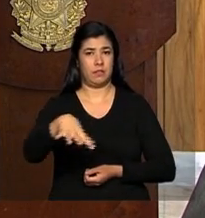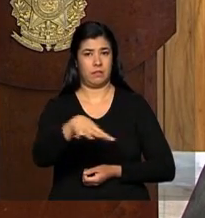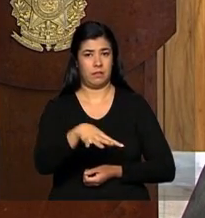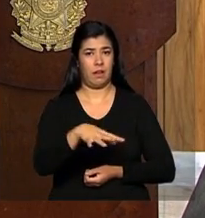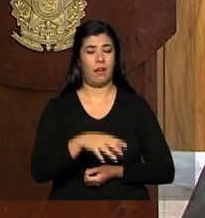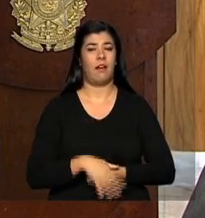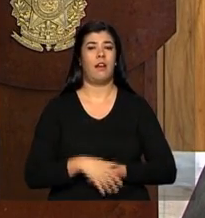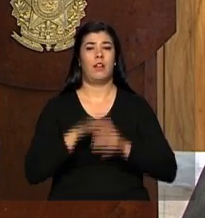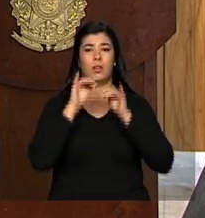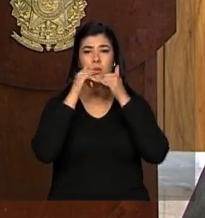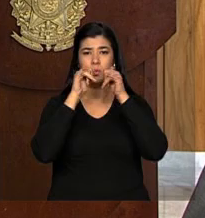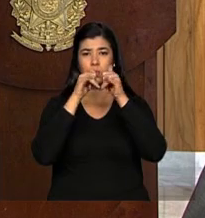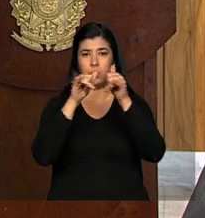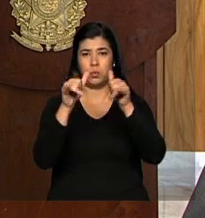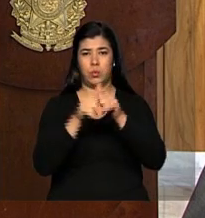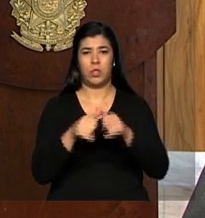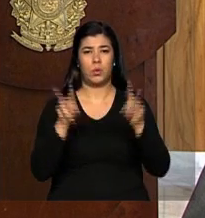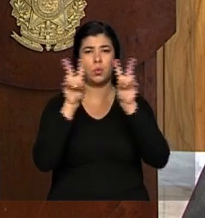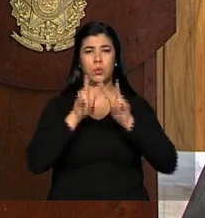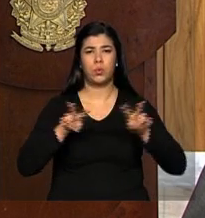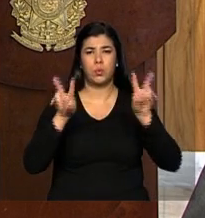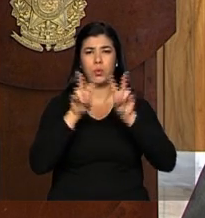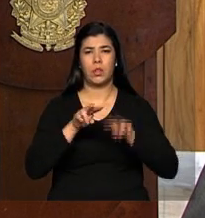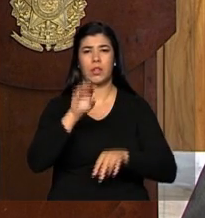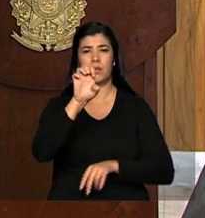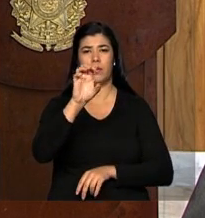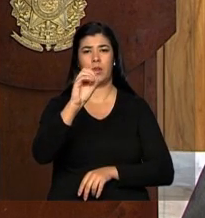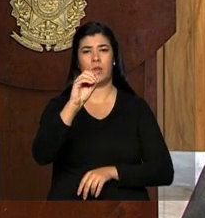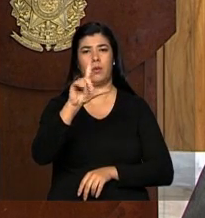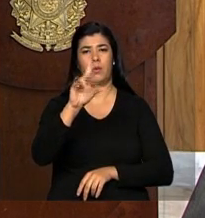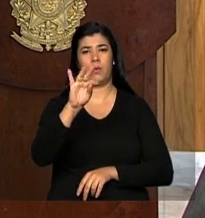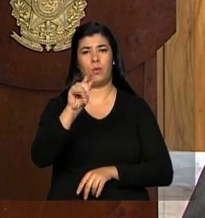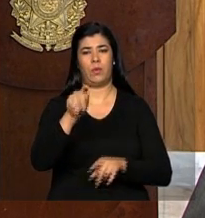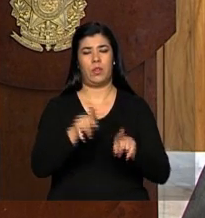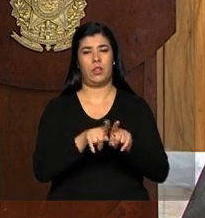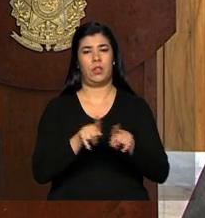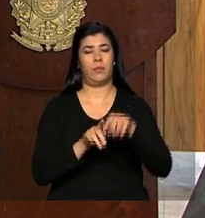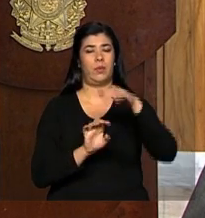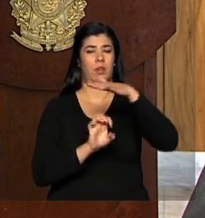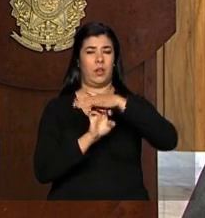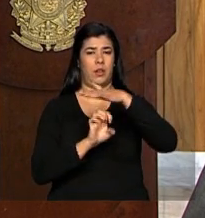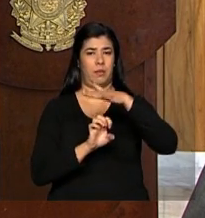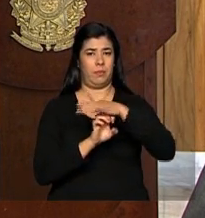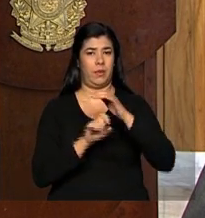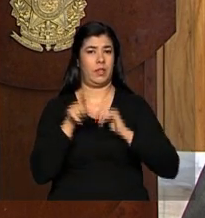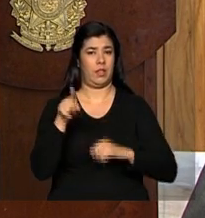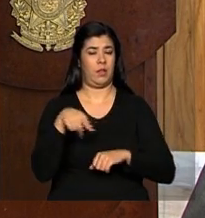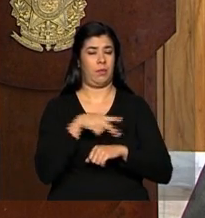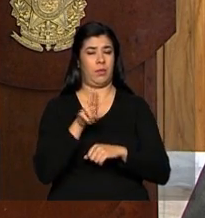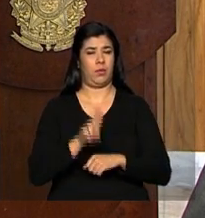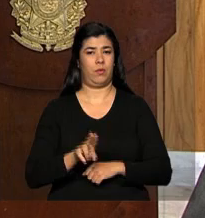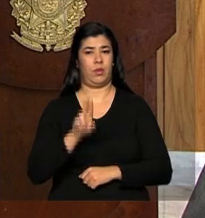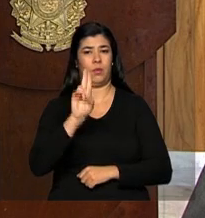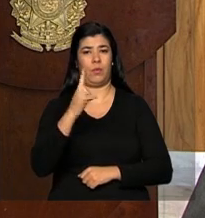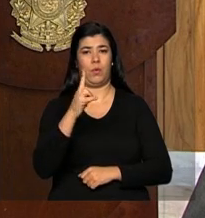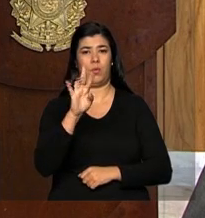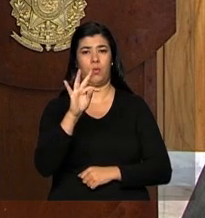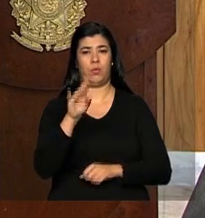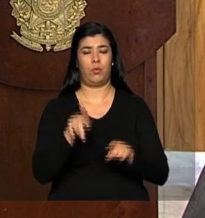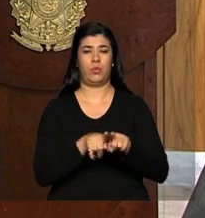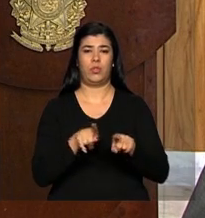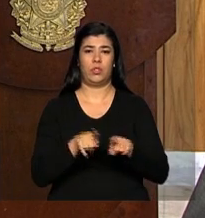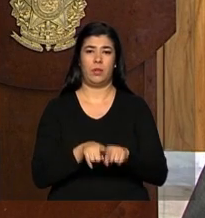constitui iniciativa pioneira da cooperação entre a empresa uruguaia UT e a Eletrobras,